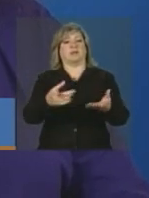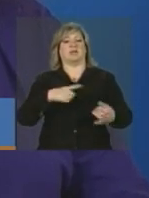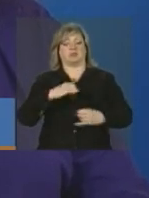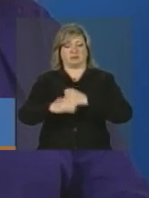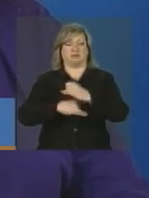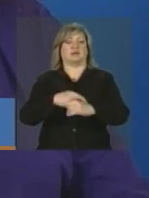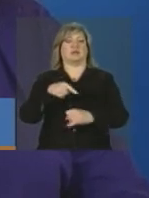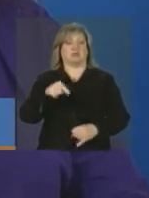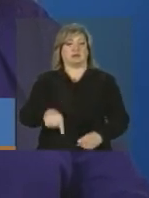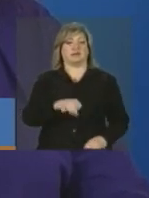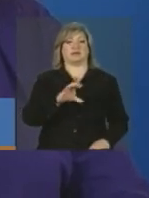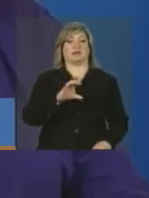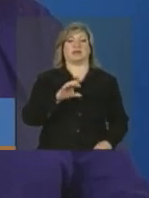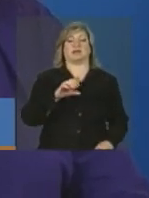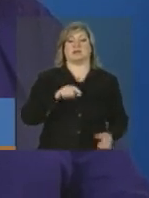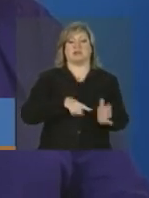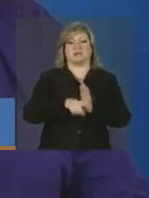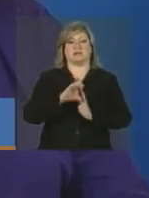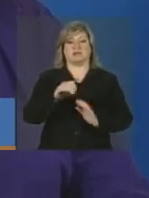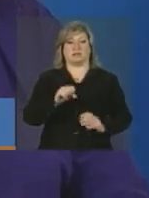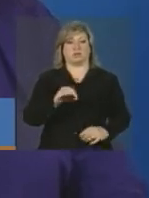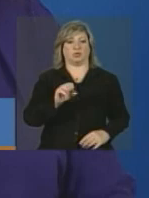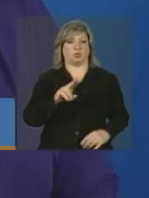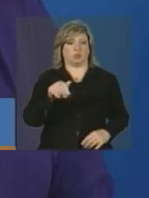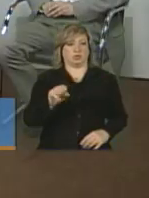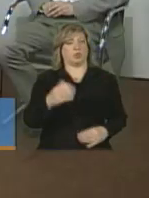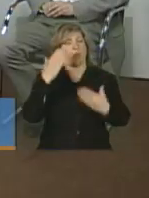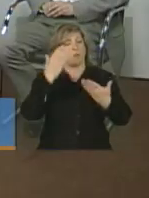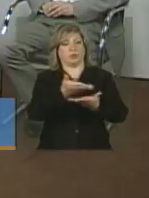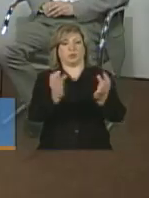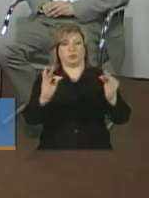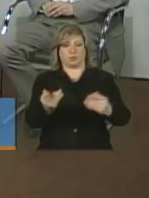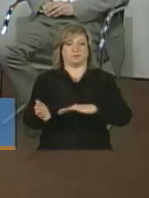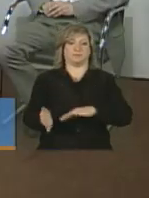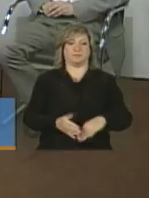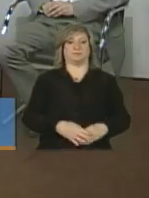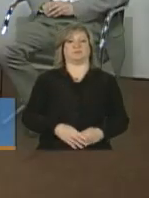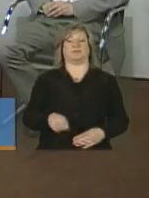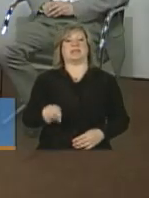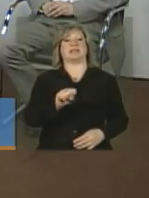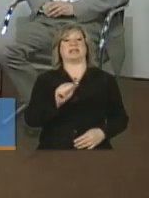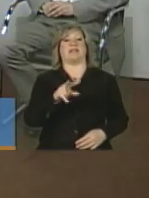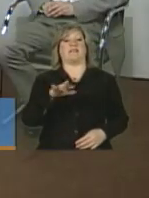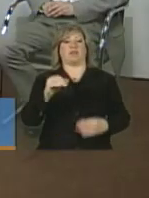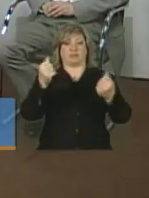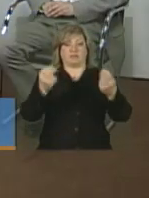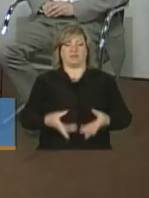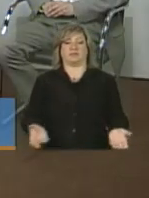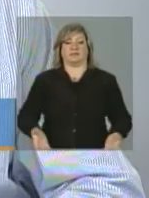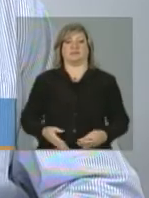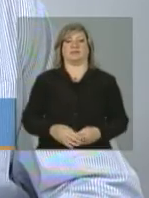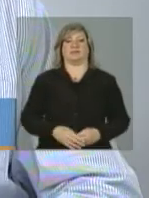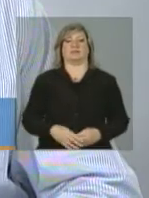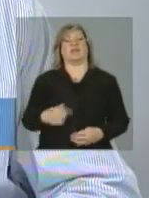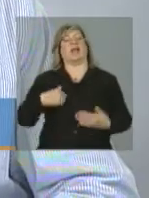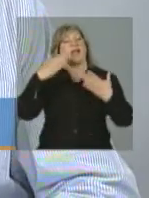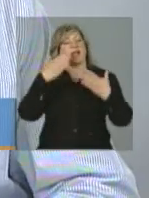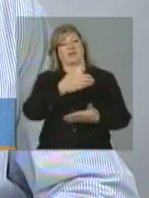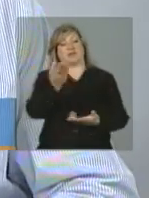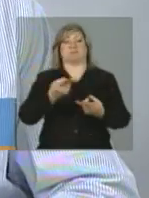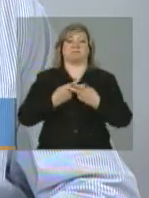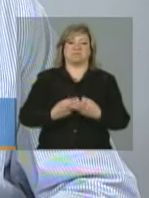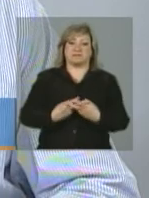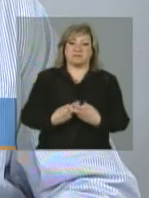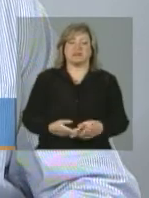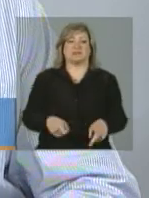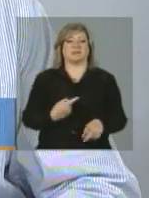na página do Censo SUAS. Obrigada a todos. Sávio? Bom, agradecer a paciência de vocês durante essa